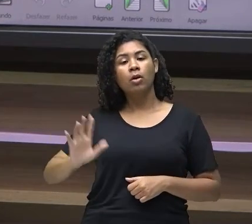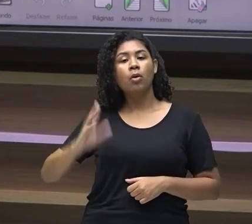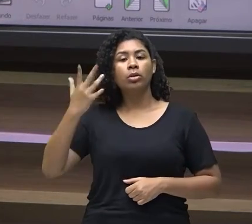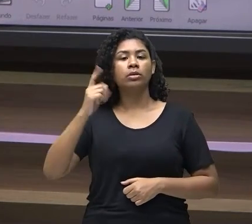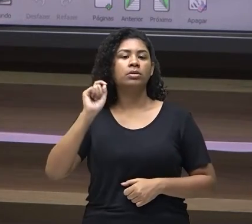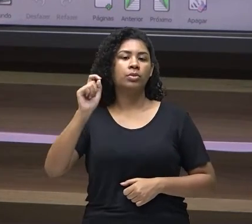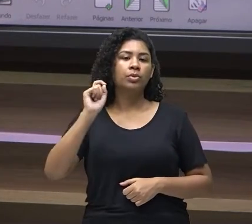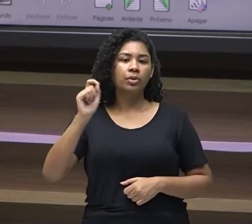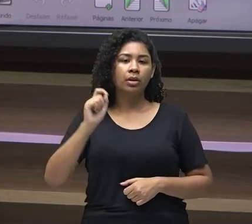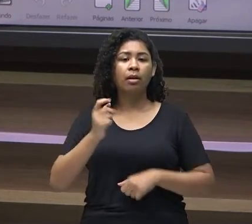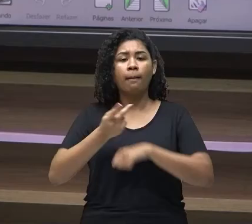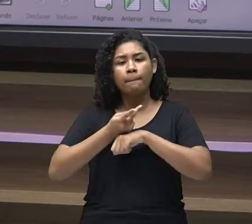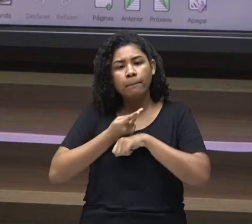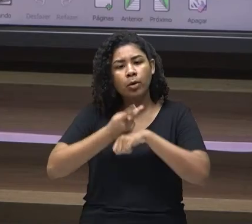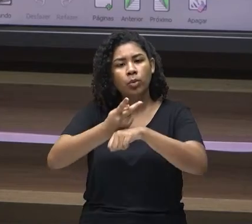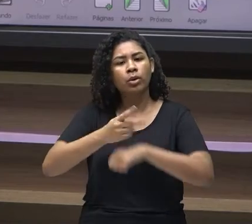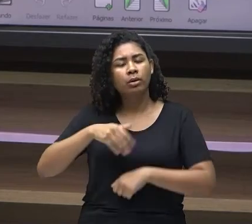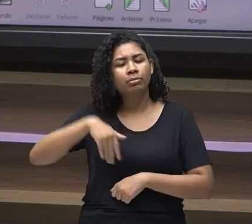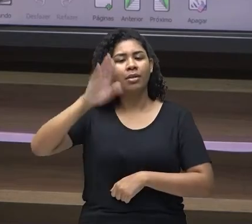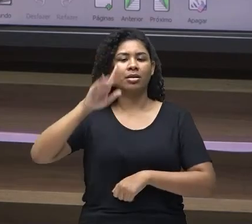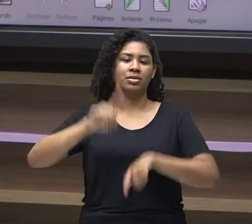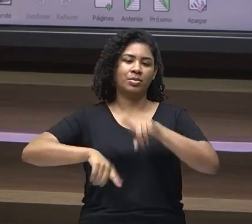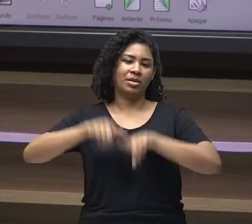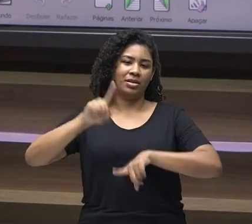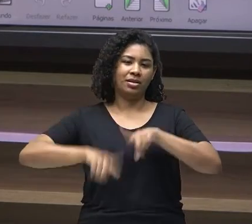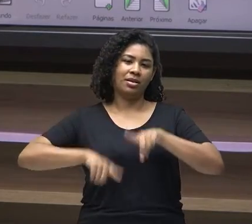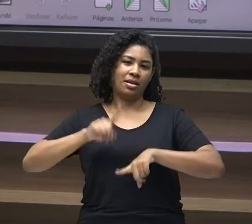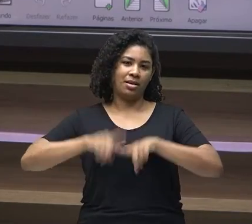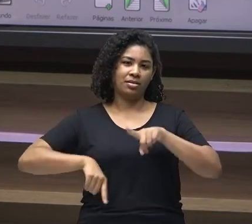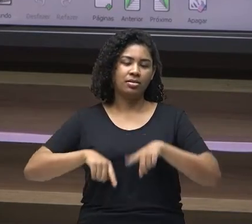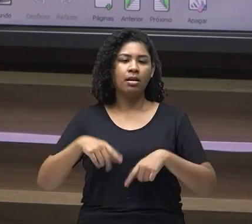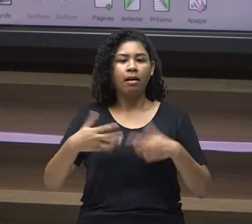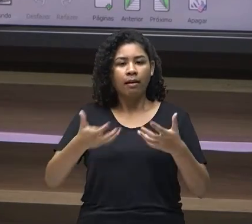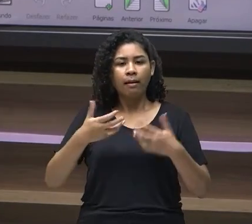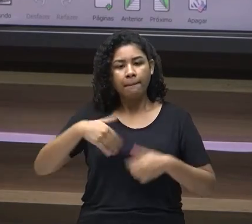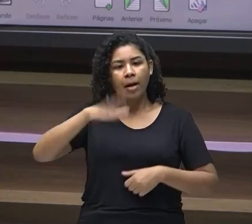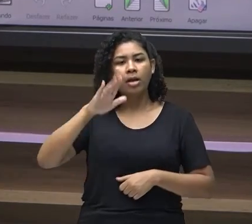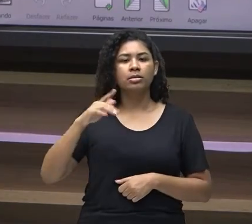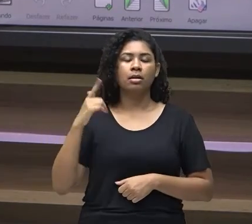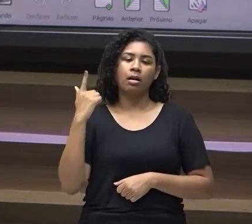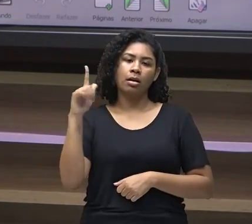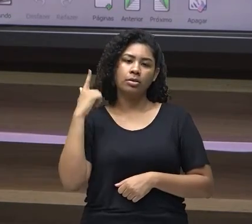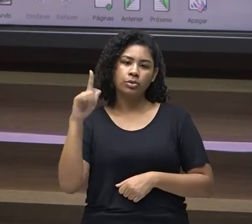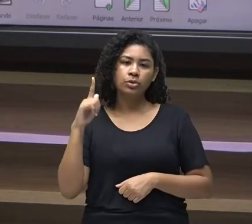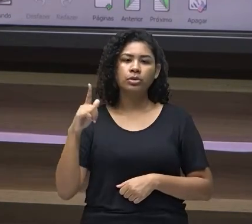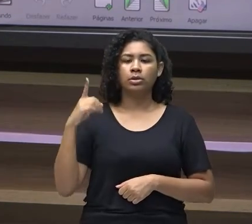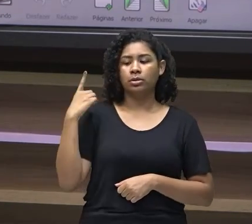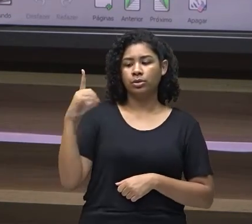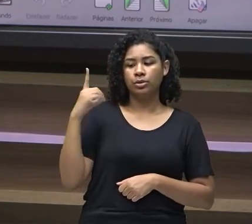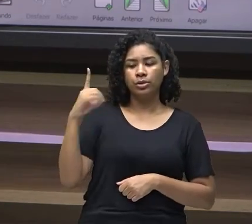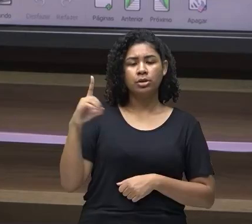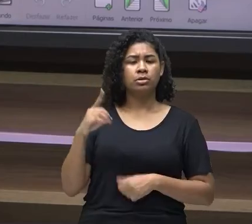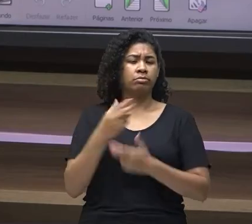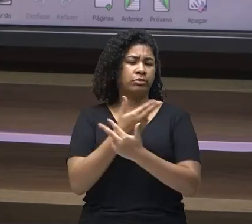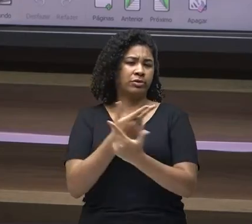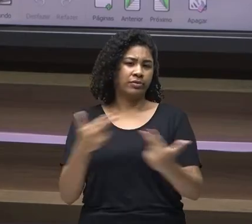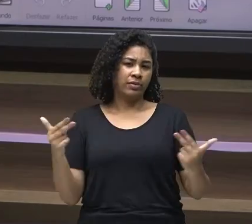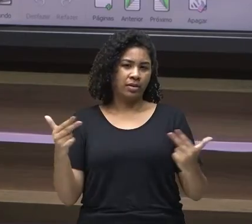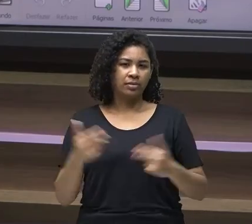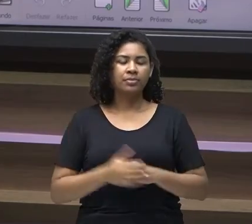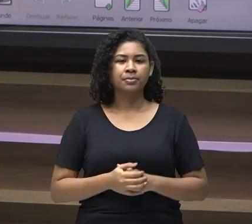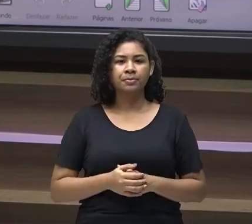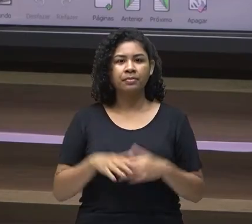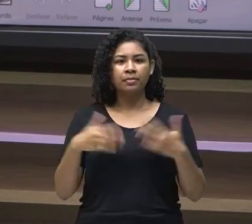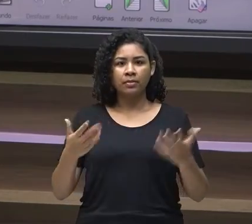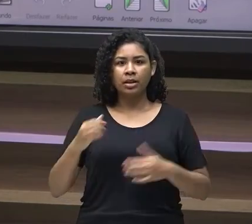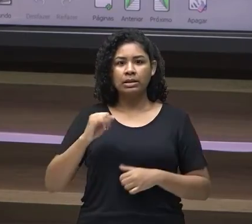da procura por esses derivados. O aumento da procura pela gasolina, o aumento da procura pelo diesel, entre outros, tá bom? Então, quanto